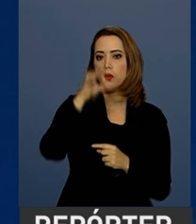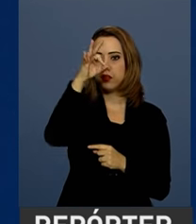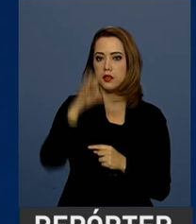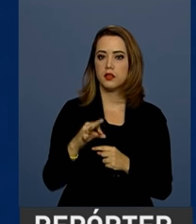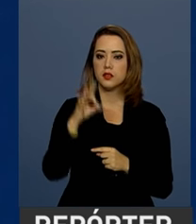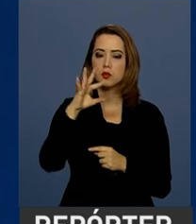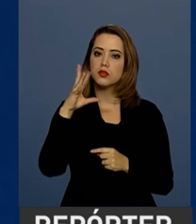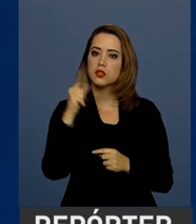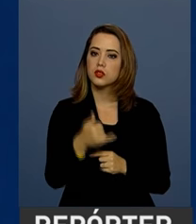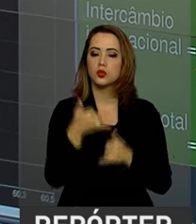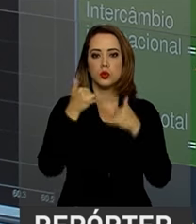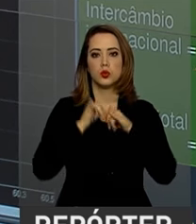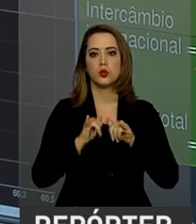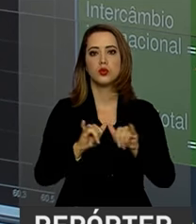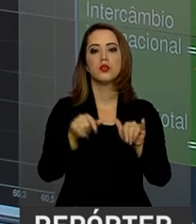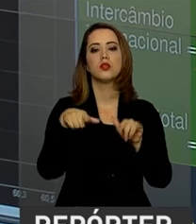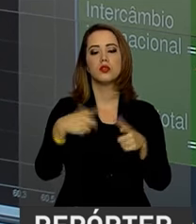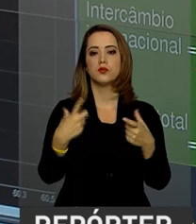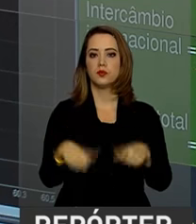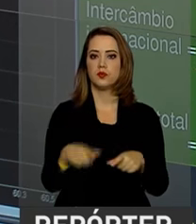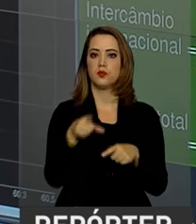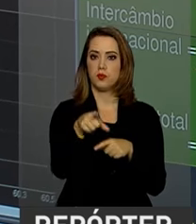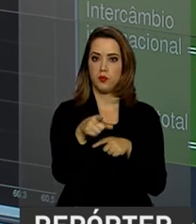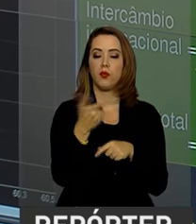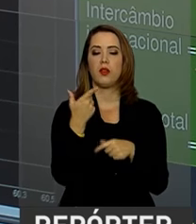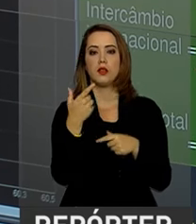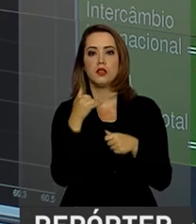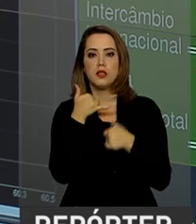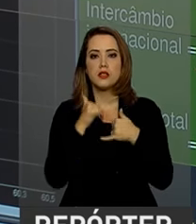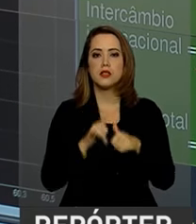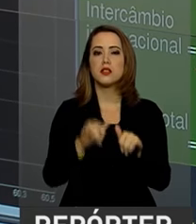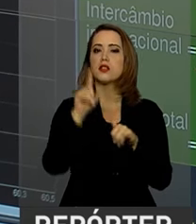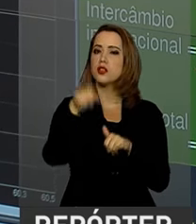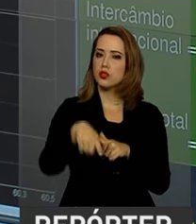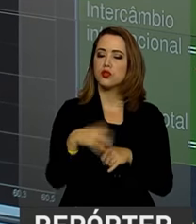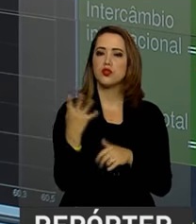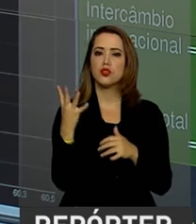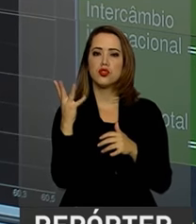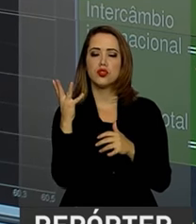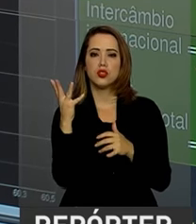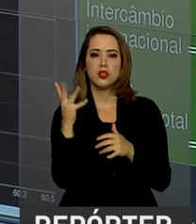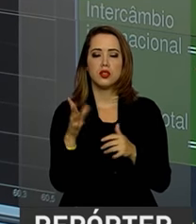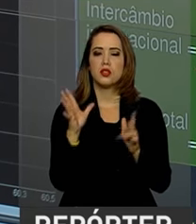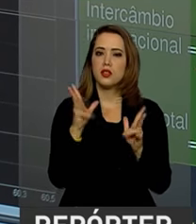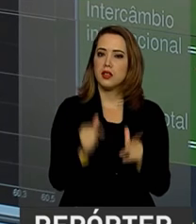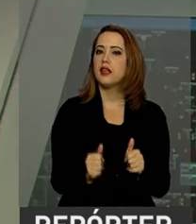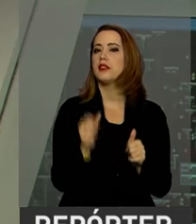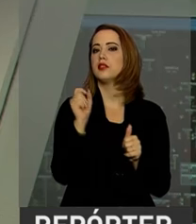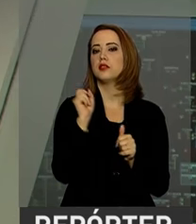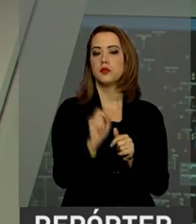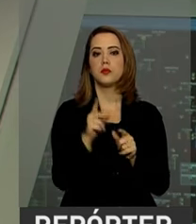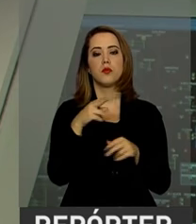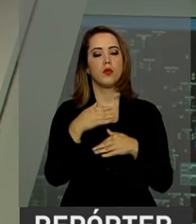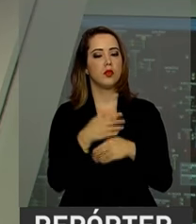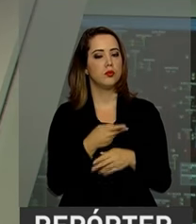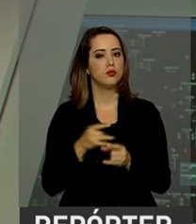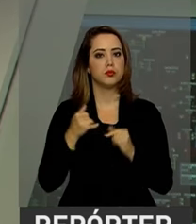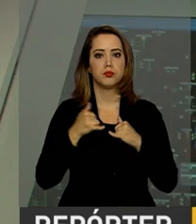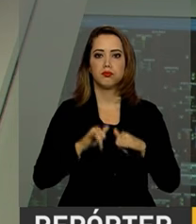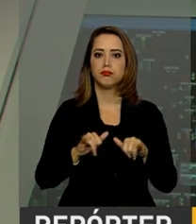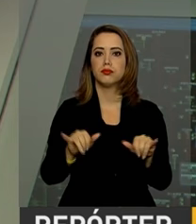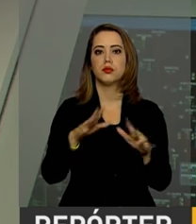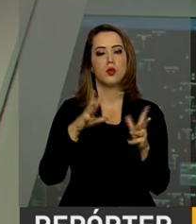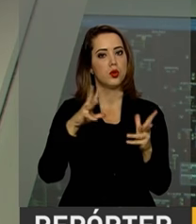geração na região. E essa energia produzida de forma limpa é distribuída para todo o país. O Brasil possui um